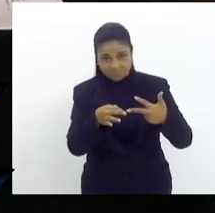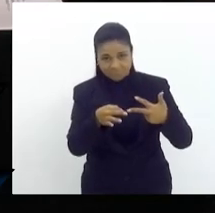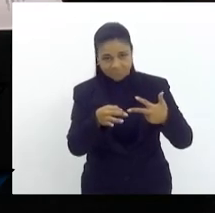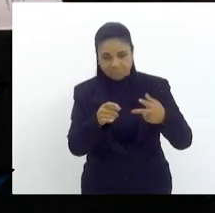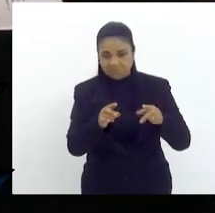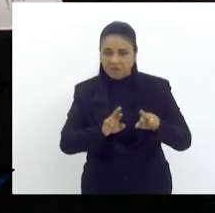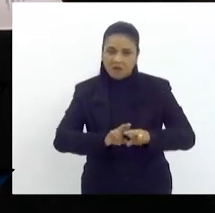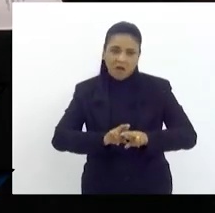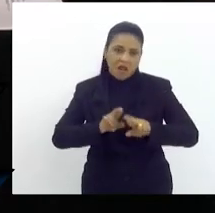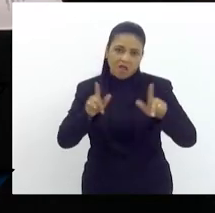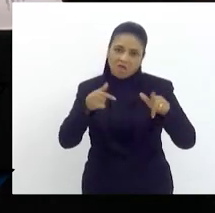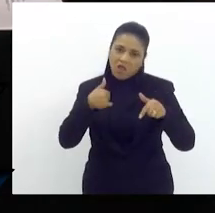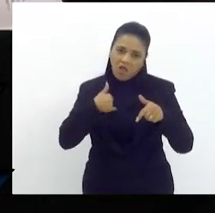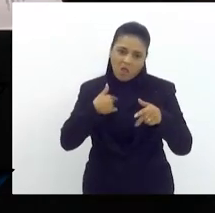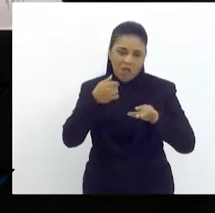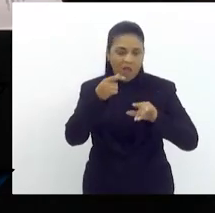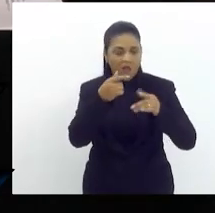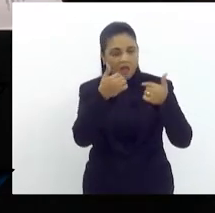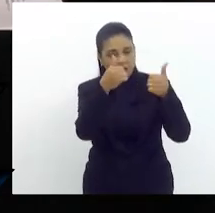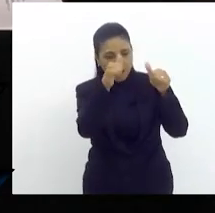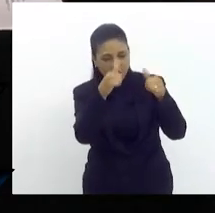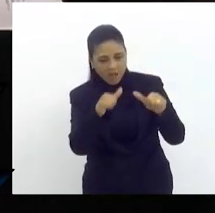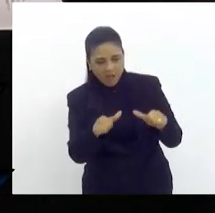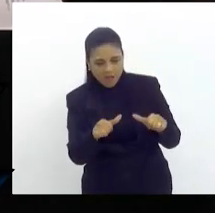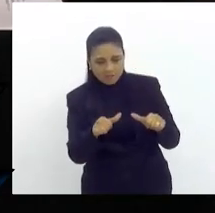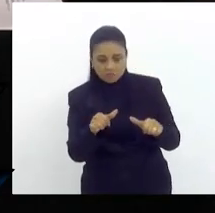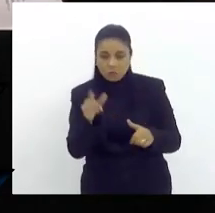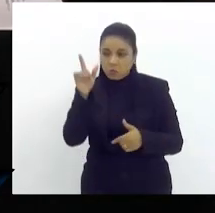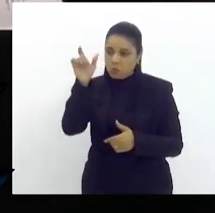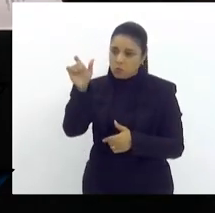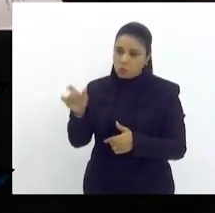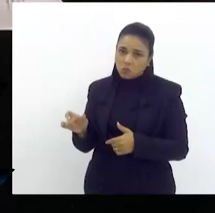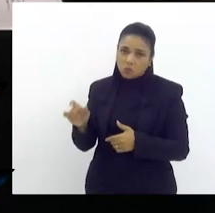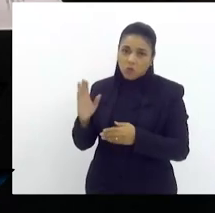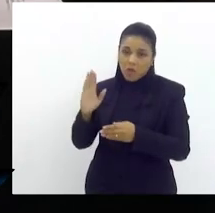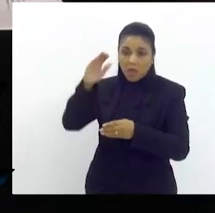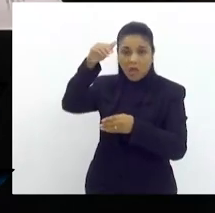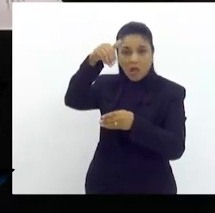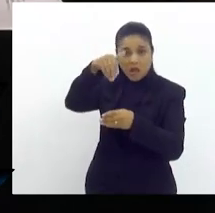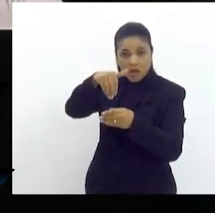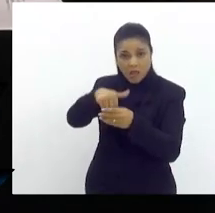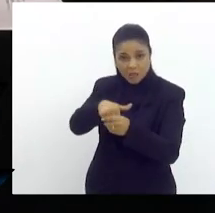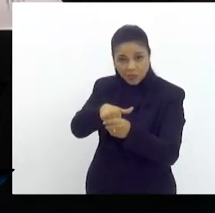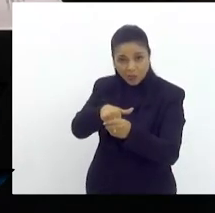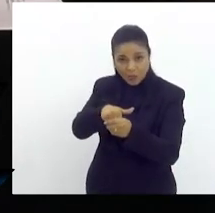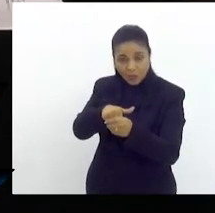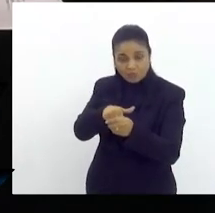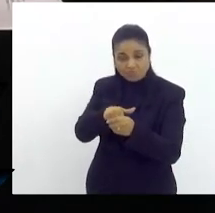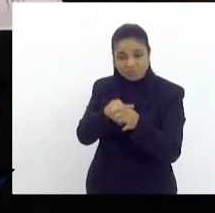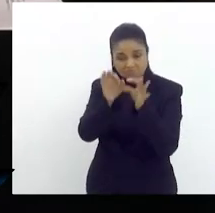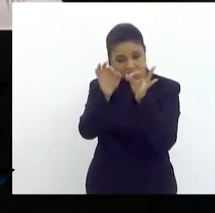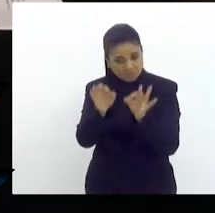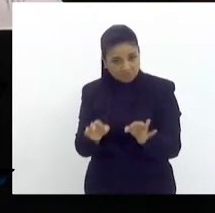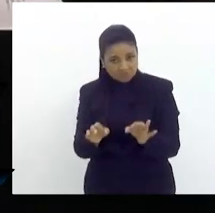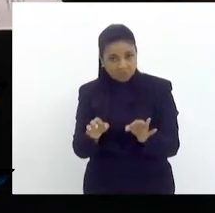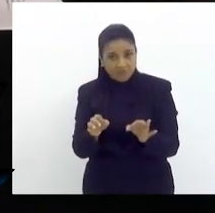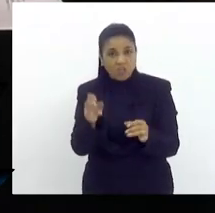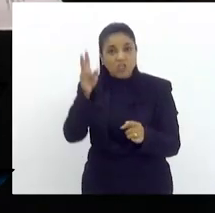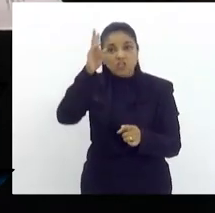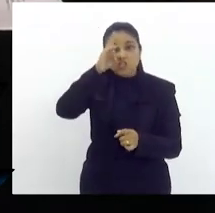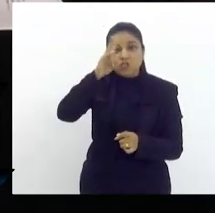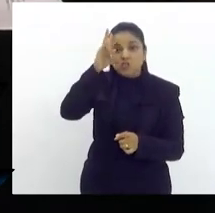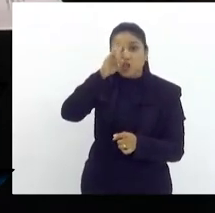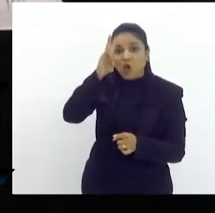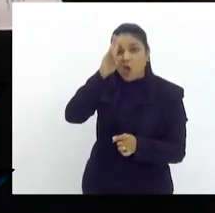se o eleitor é Zeloso ao examinar o histórico dos candidatos de seus